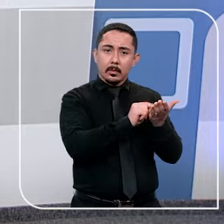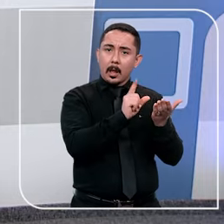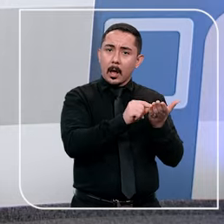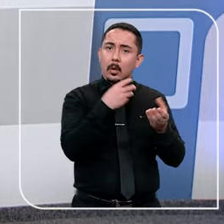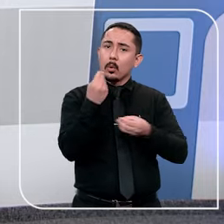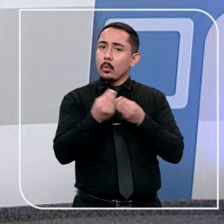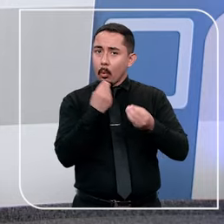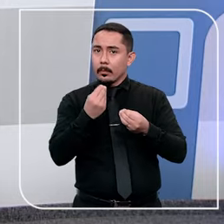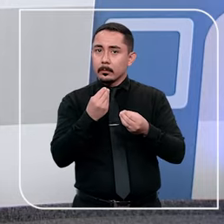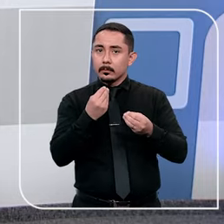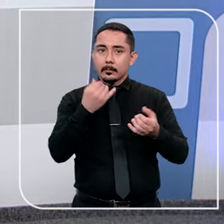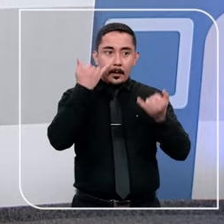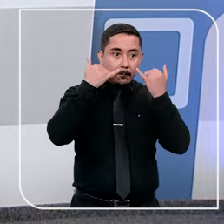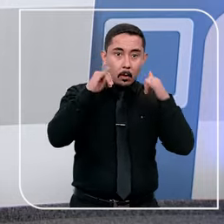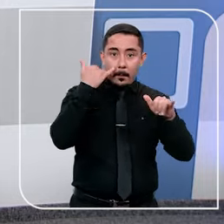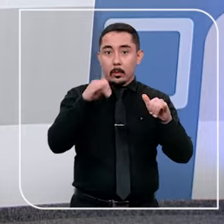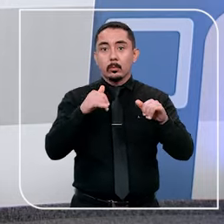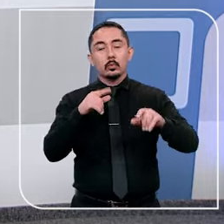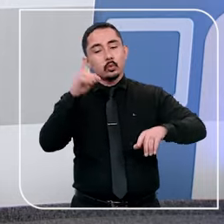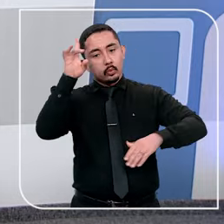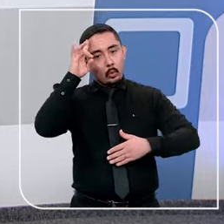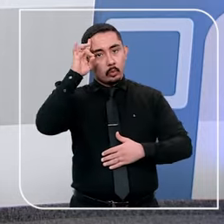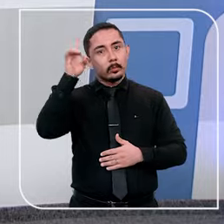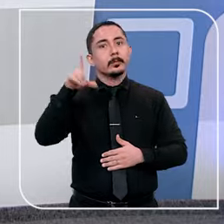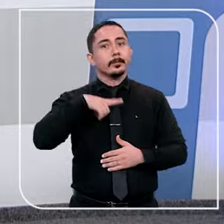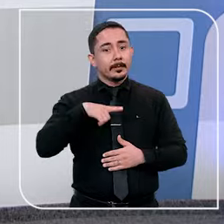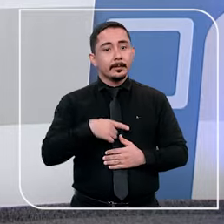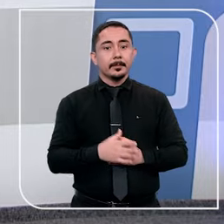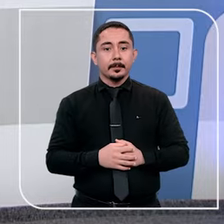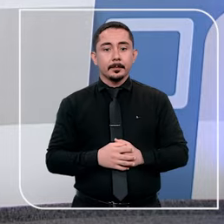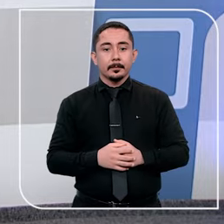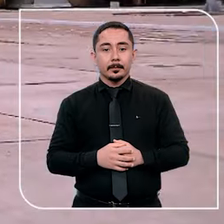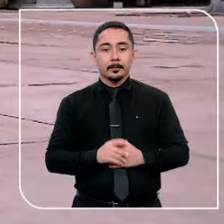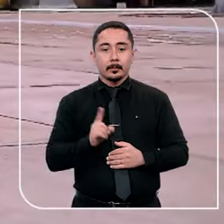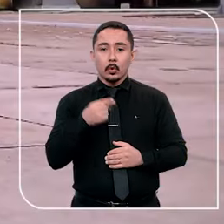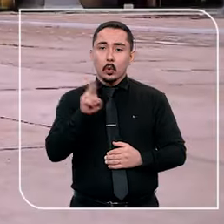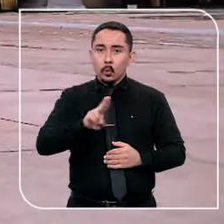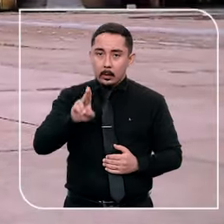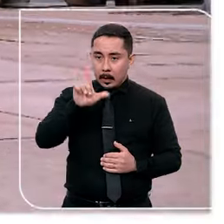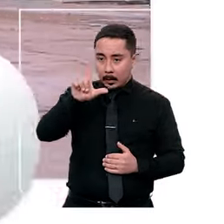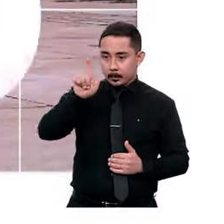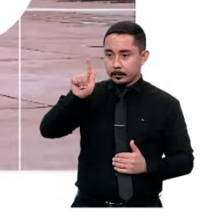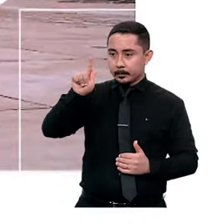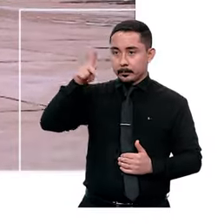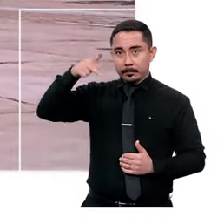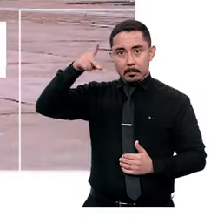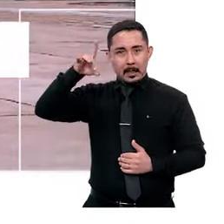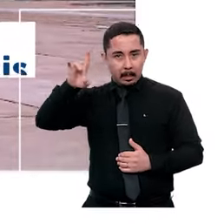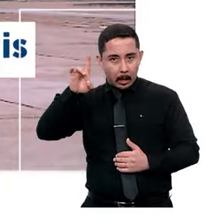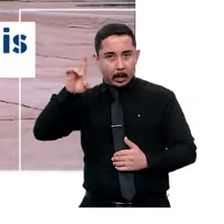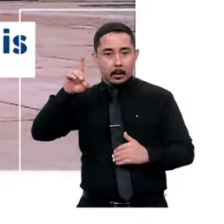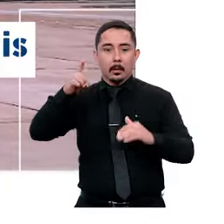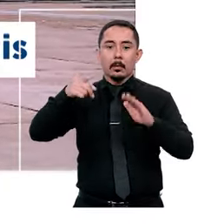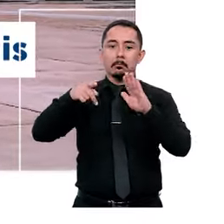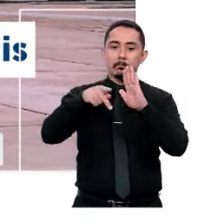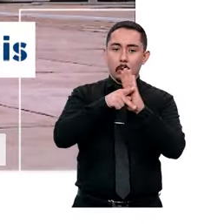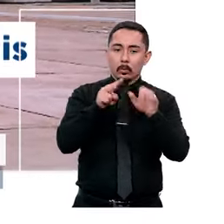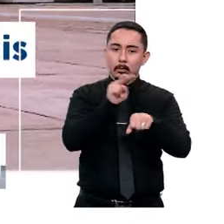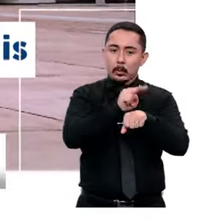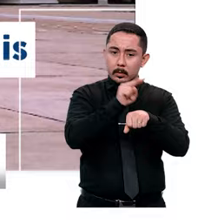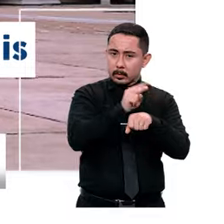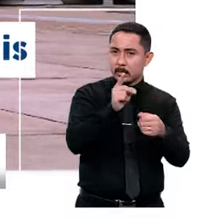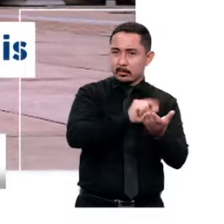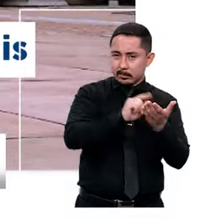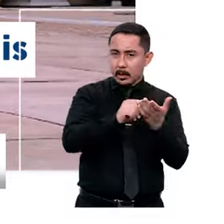volume de informações que circulam cotidianamente na corte quando a gente fala de lei geral de proteção de dados pessoais